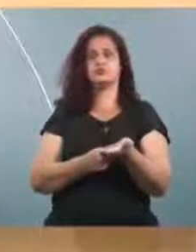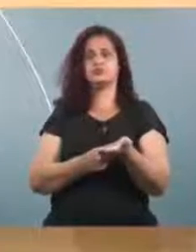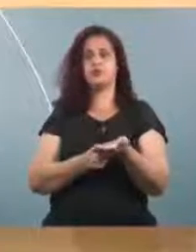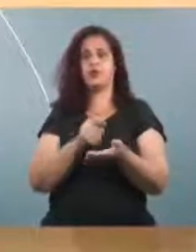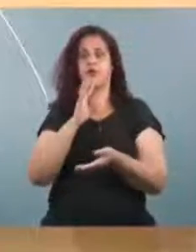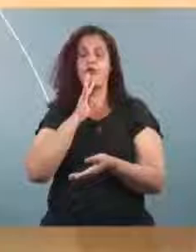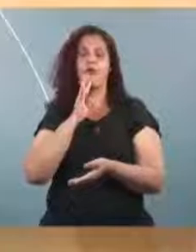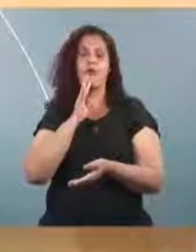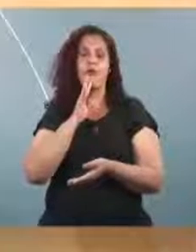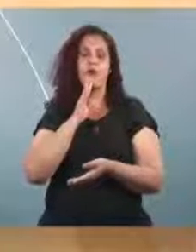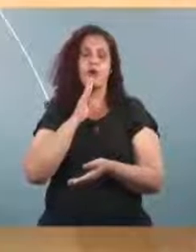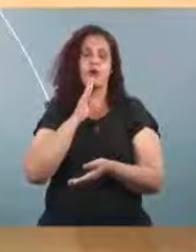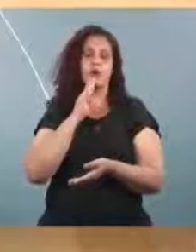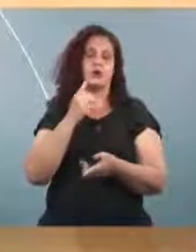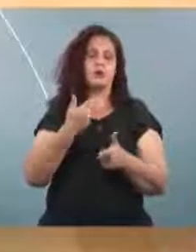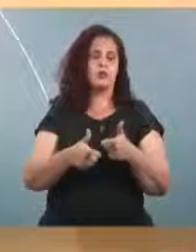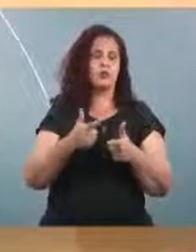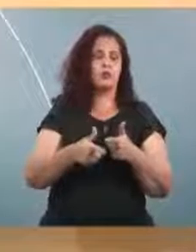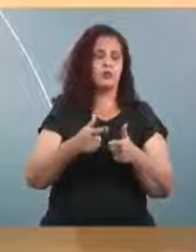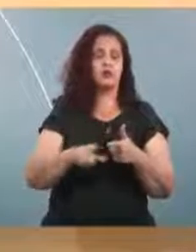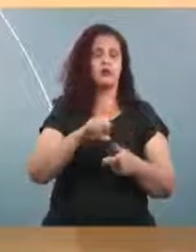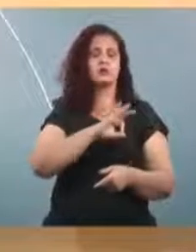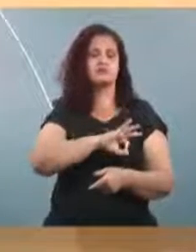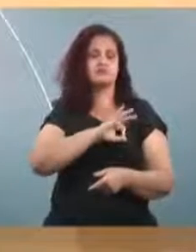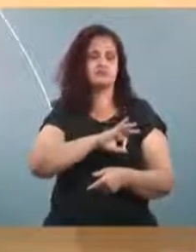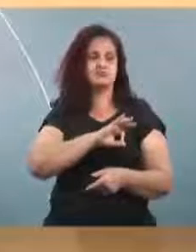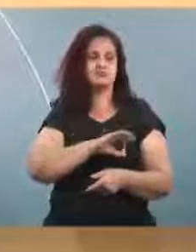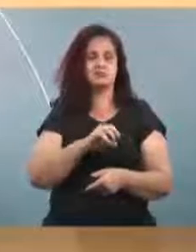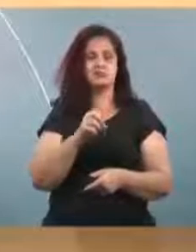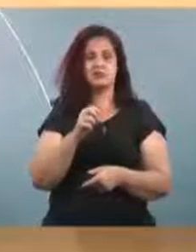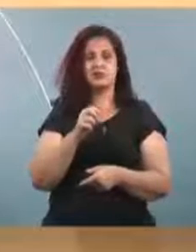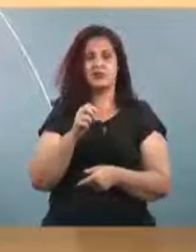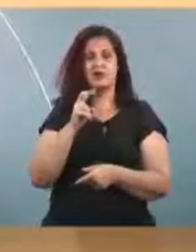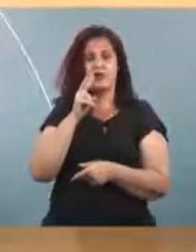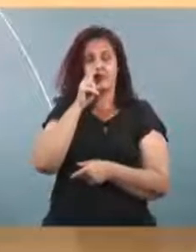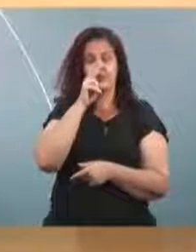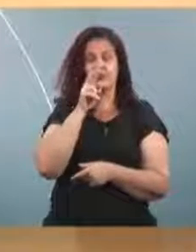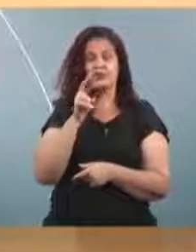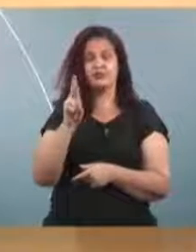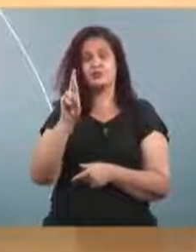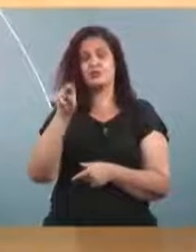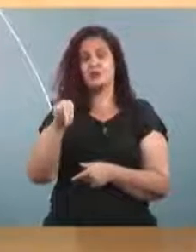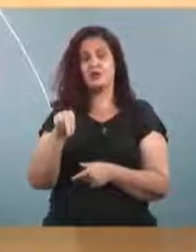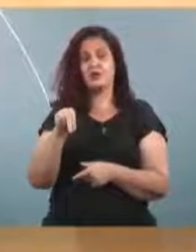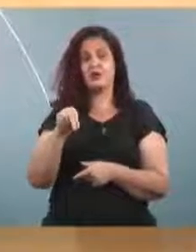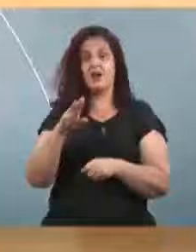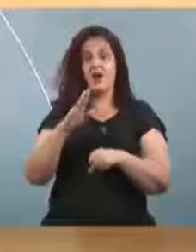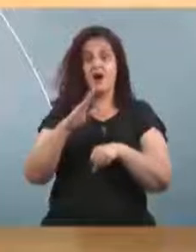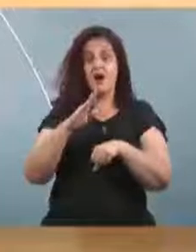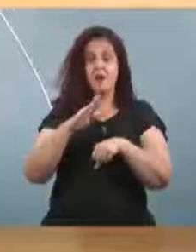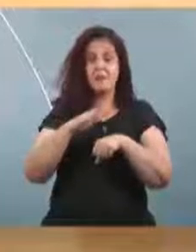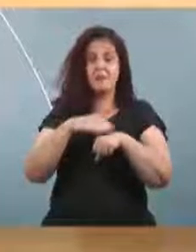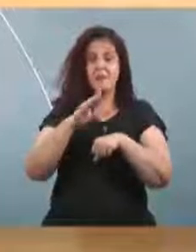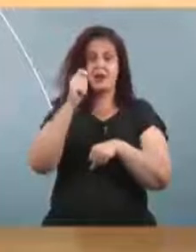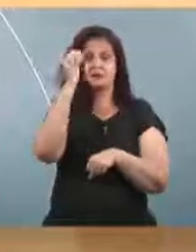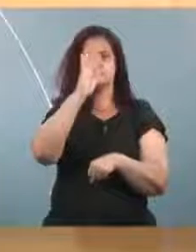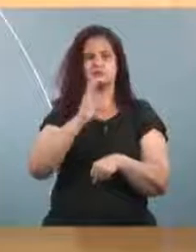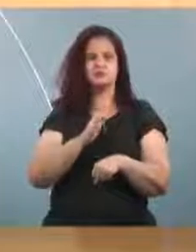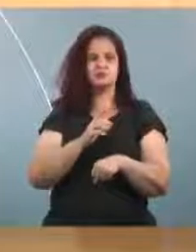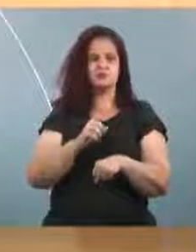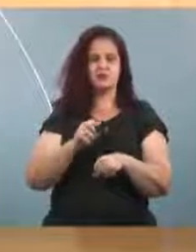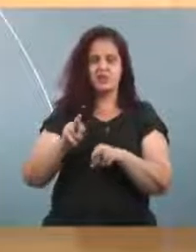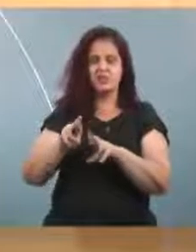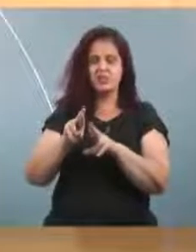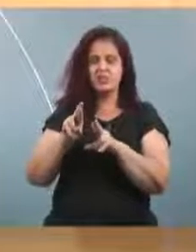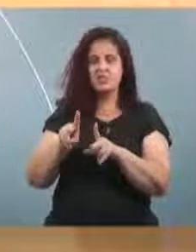discrepância salarial é muito grande no Rio Grande do Norte talvez a maior do Brasil a disse que é planta já de a